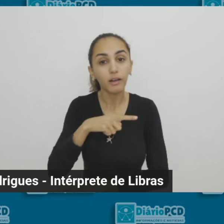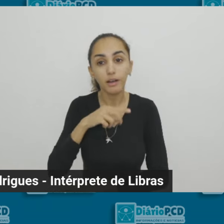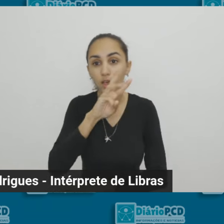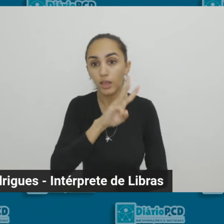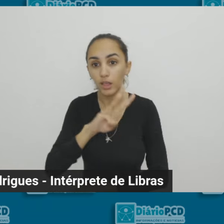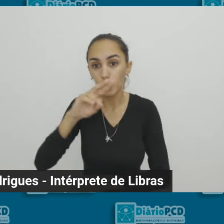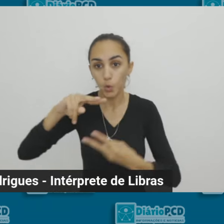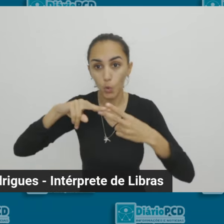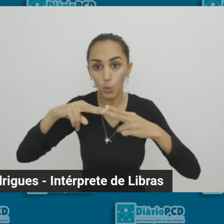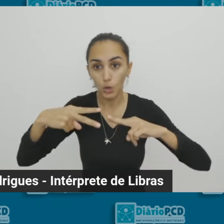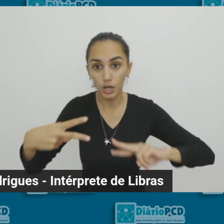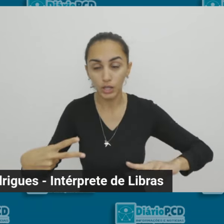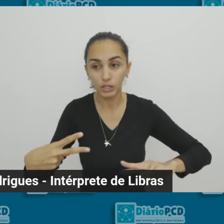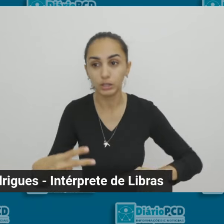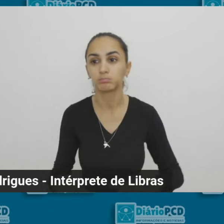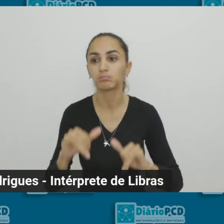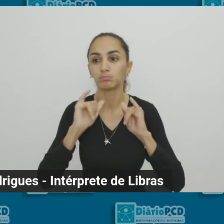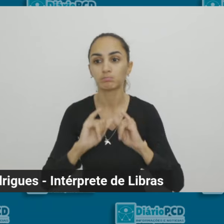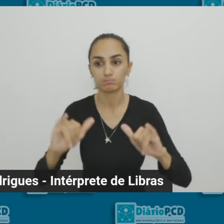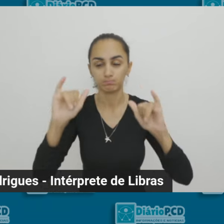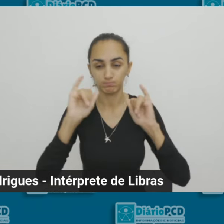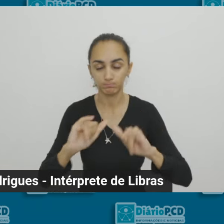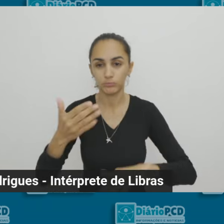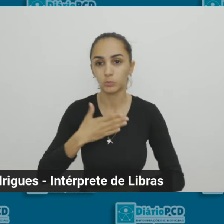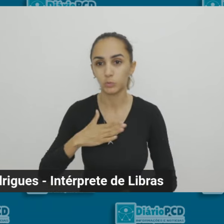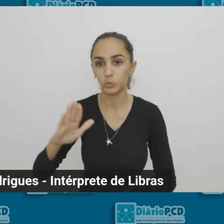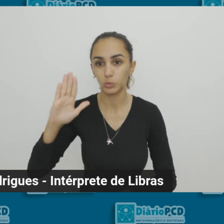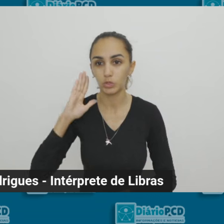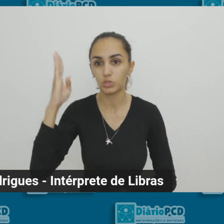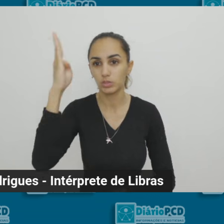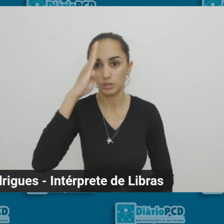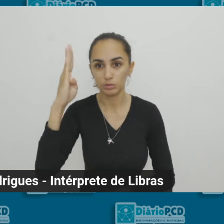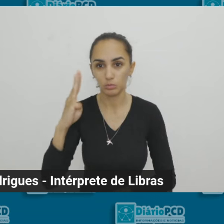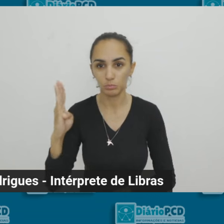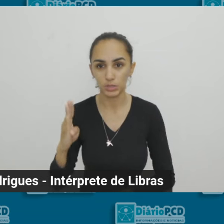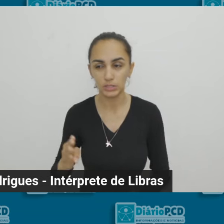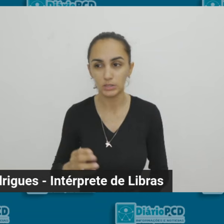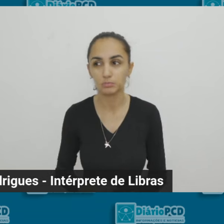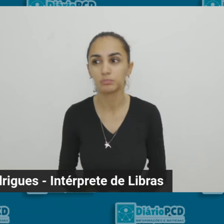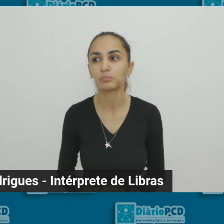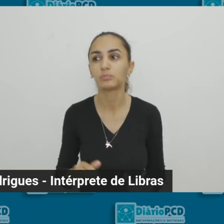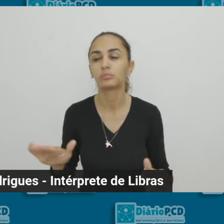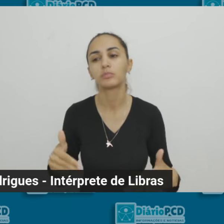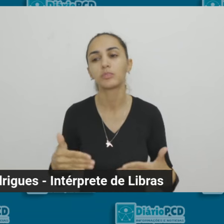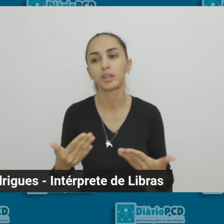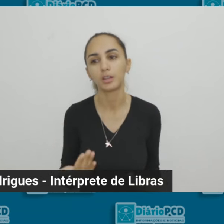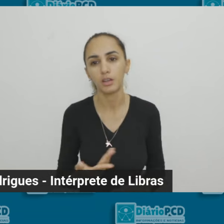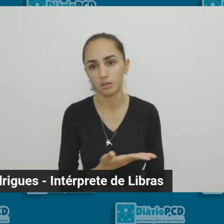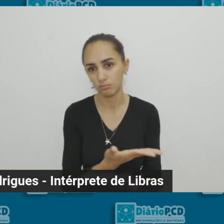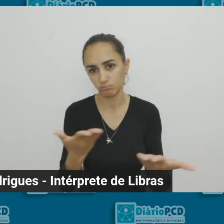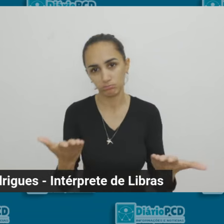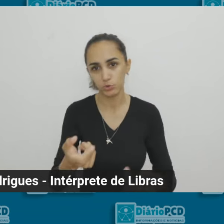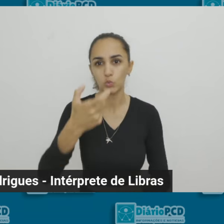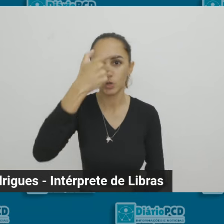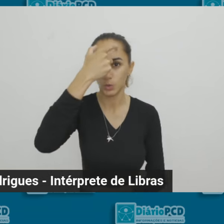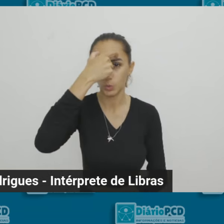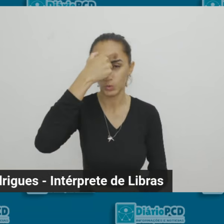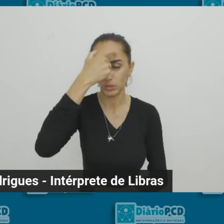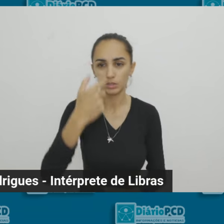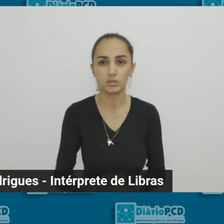procuramos divulgar esses candidatos por todo o Brasil. E aí vai a sua consciência. Não seja